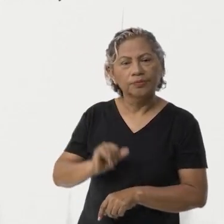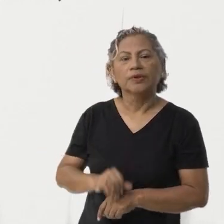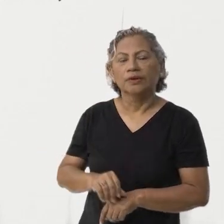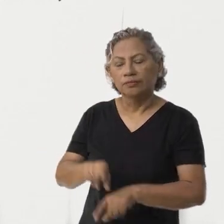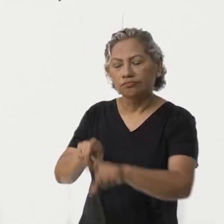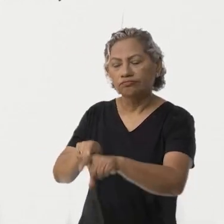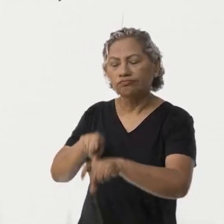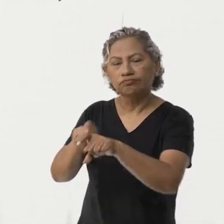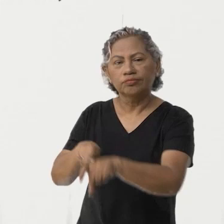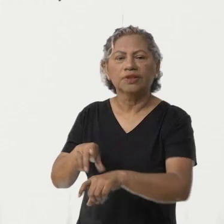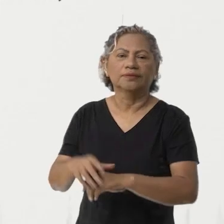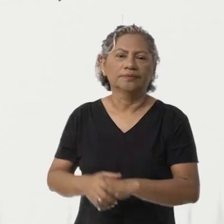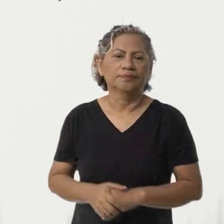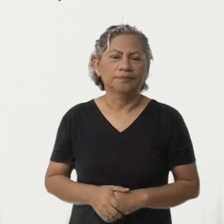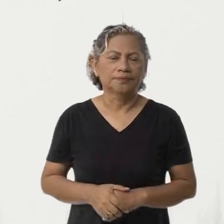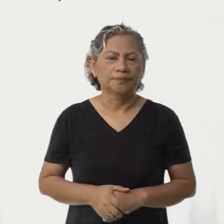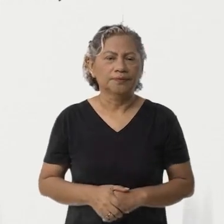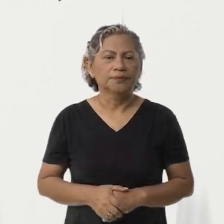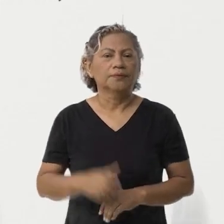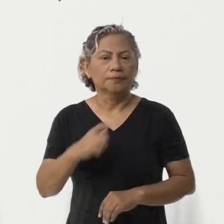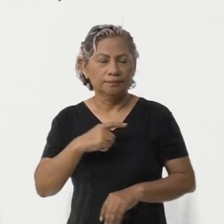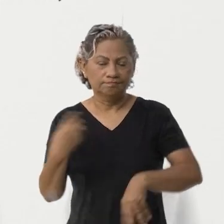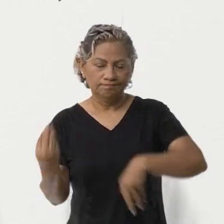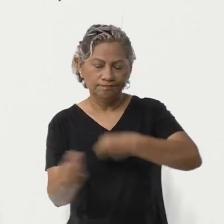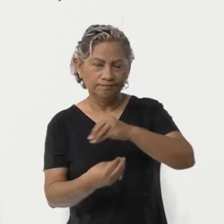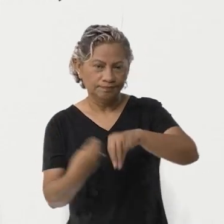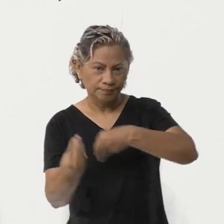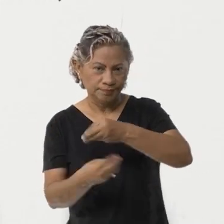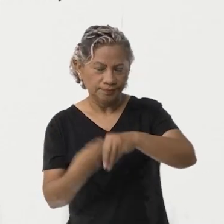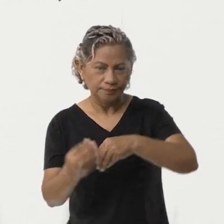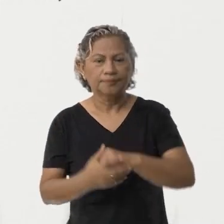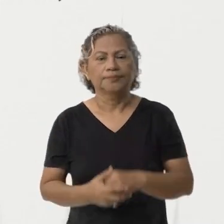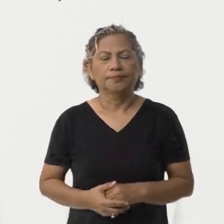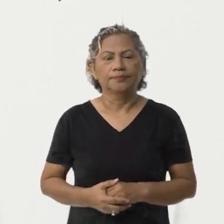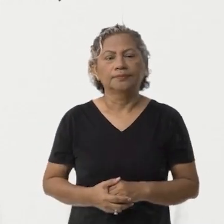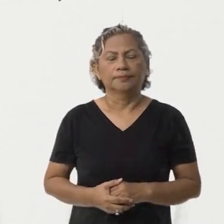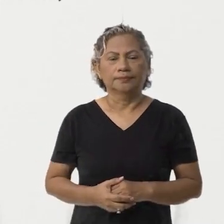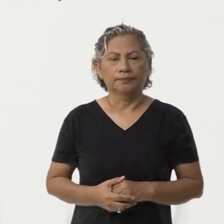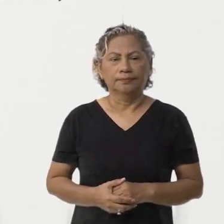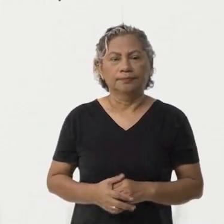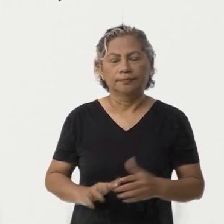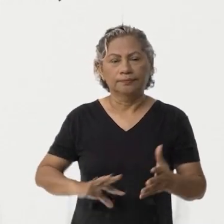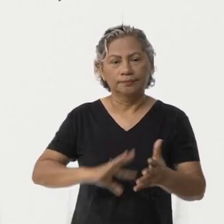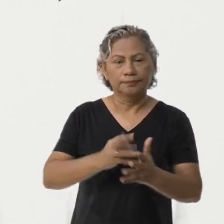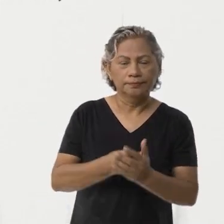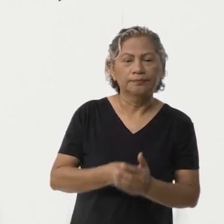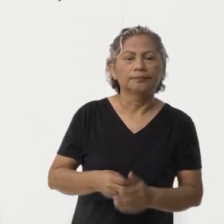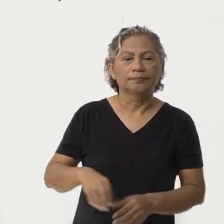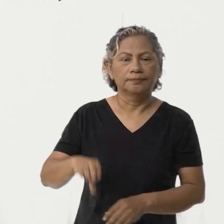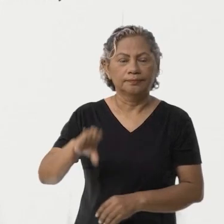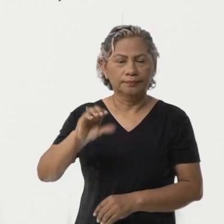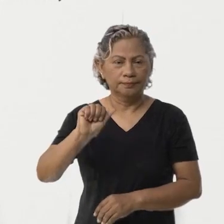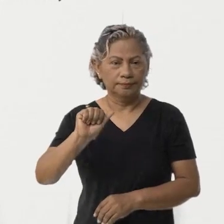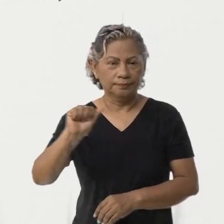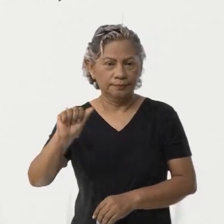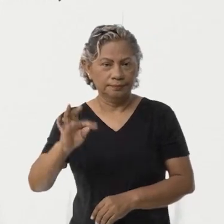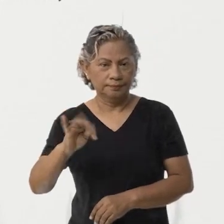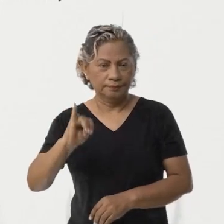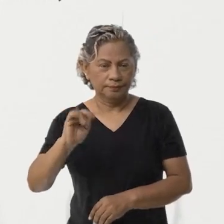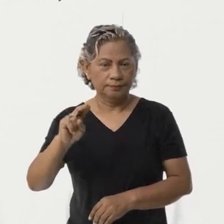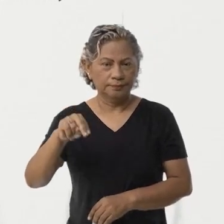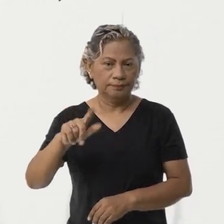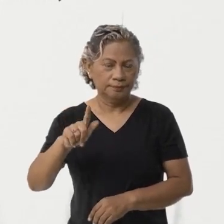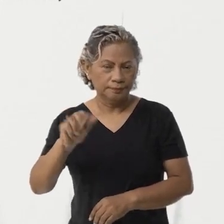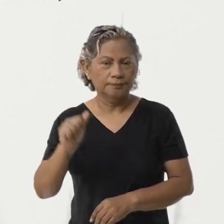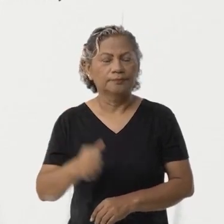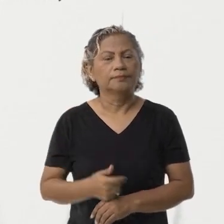pecuária. Por último, as imagens a gente tem do Pantanal, que vai ser uma mistura das vegetações da floresta